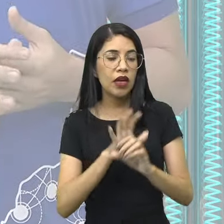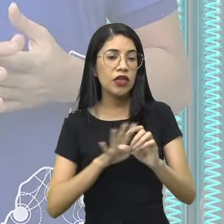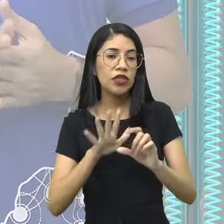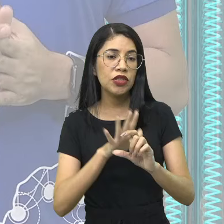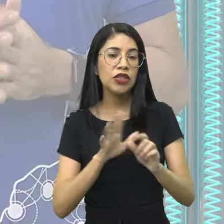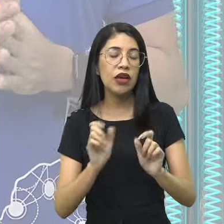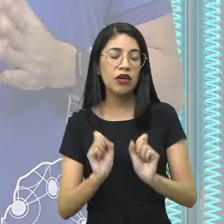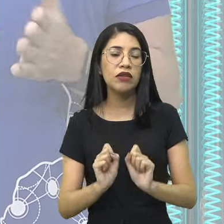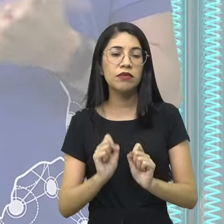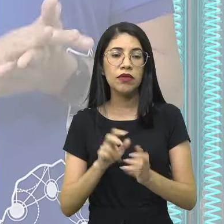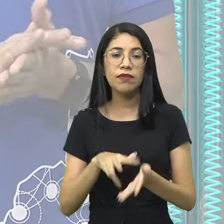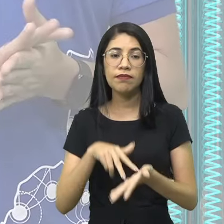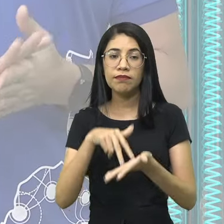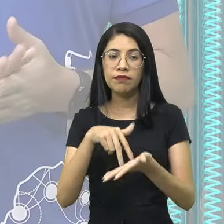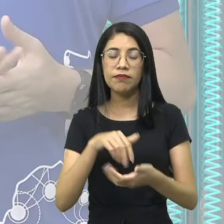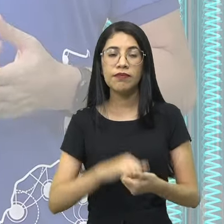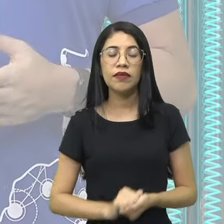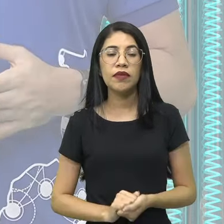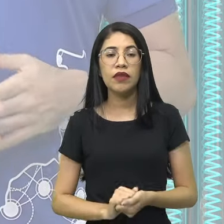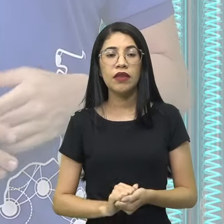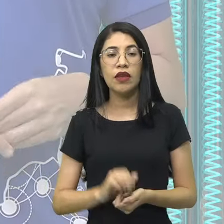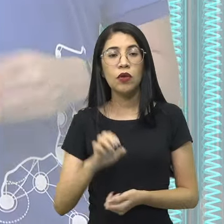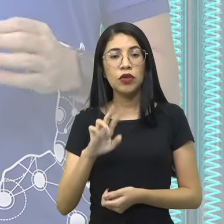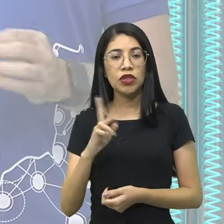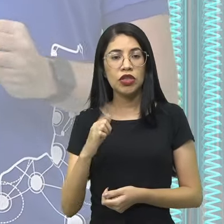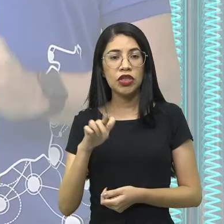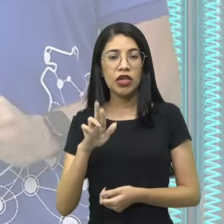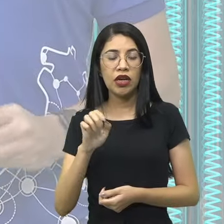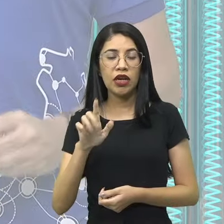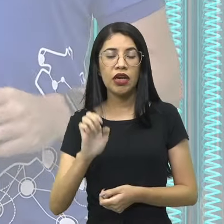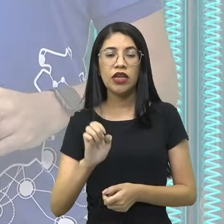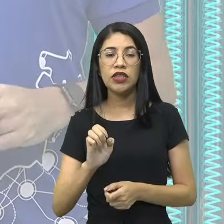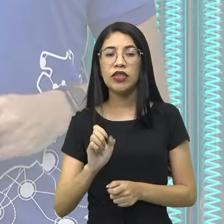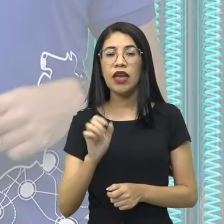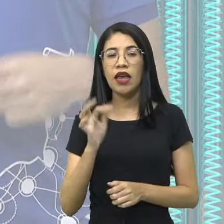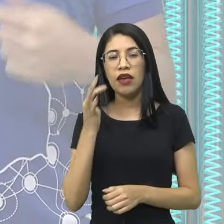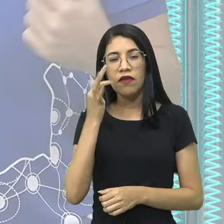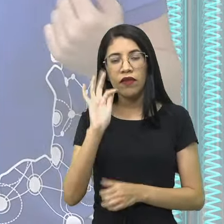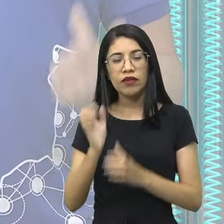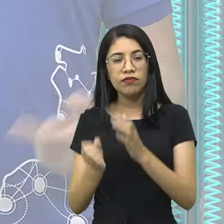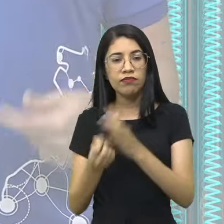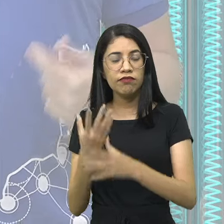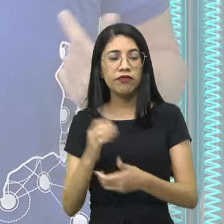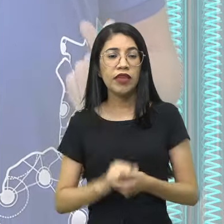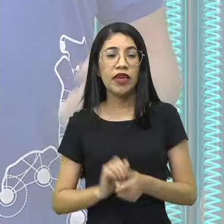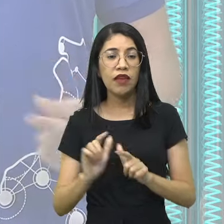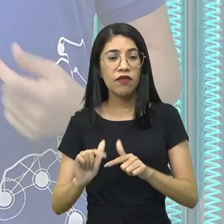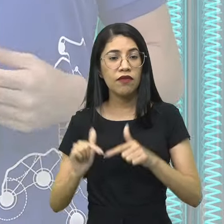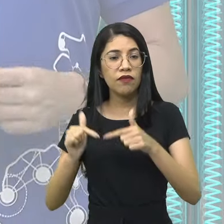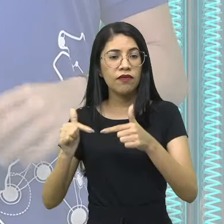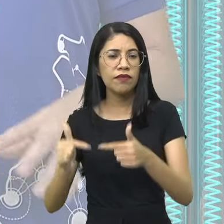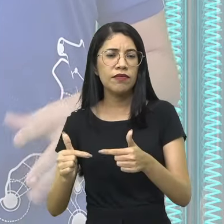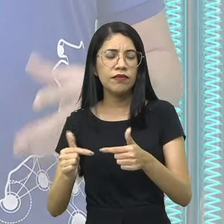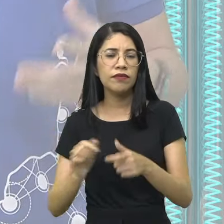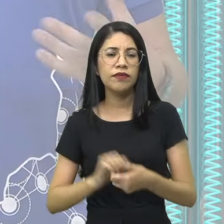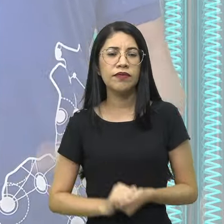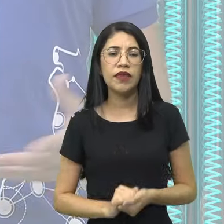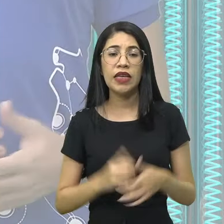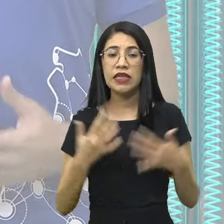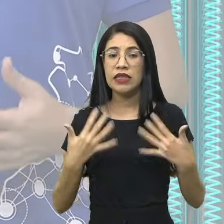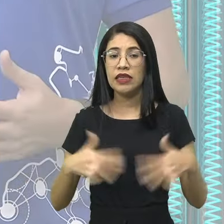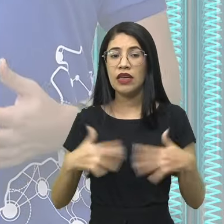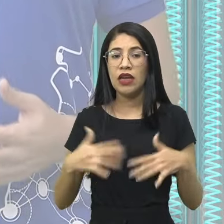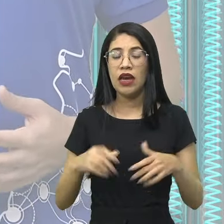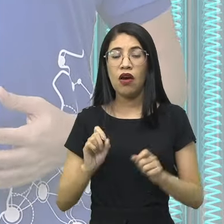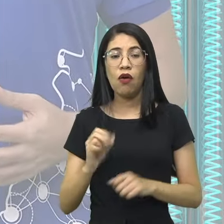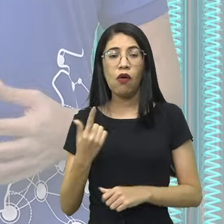esse posicionamento. Então, o nome charge vem do francês charger, que significa fazer carga,